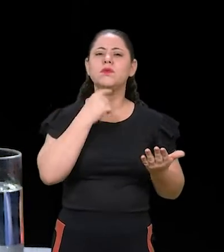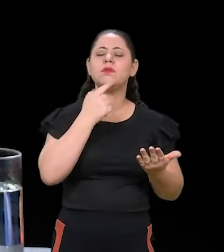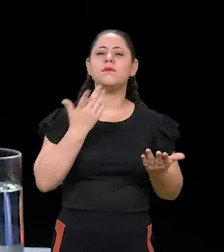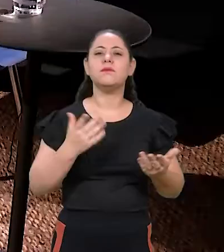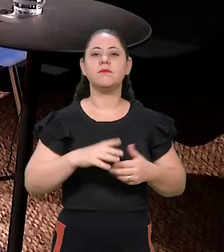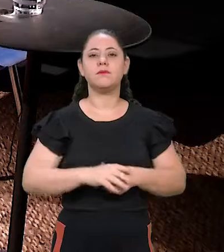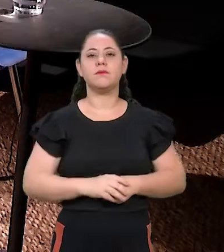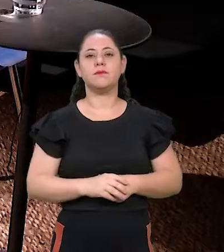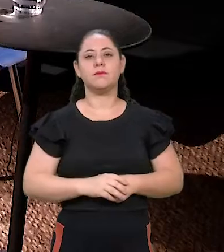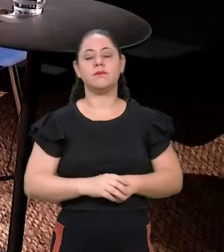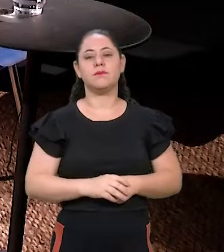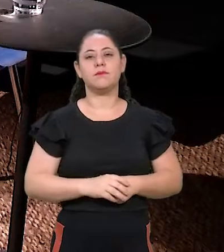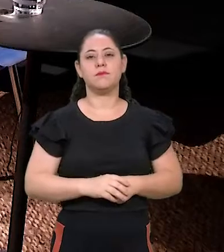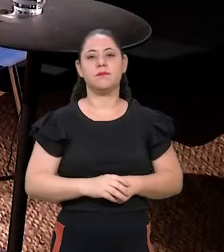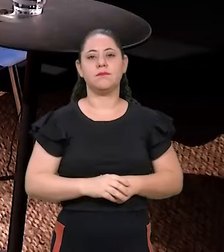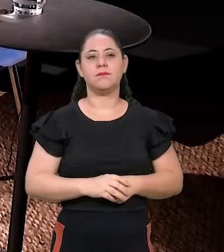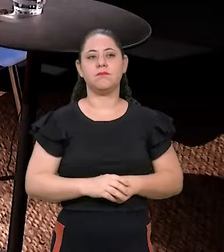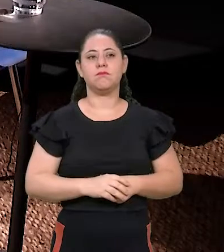algo do tipo?